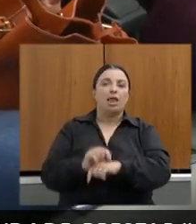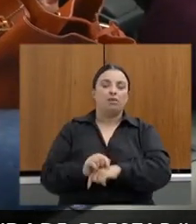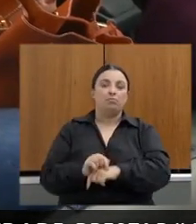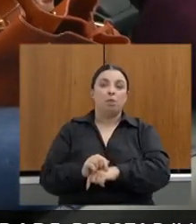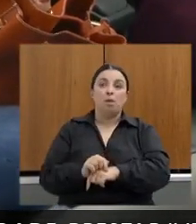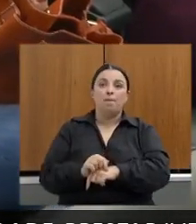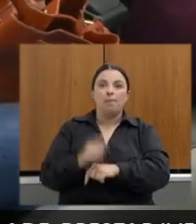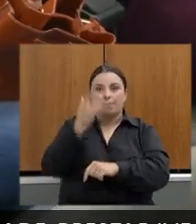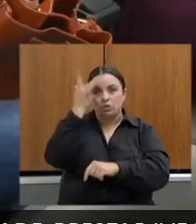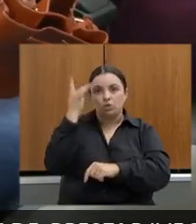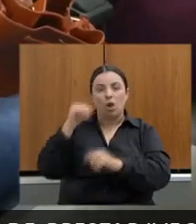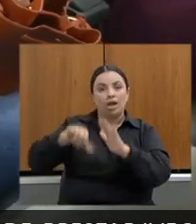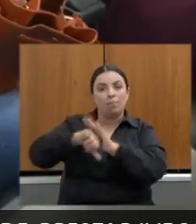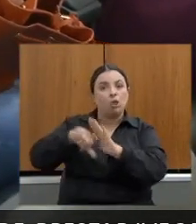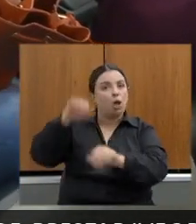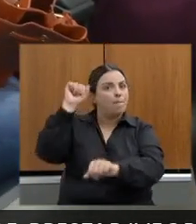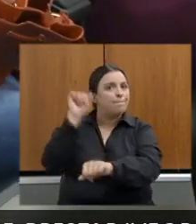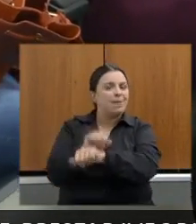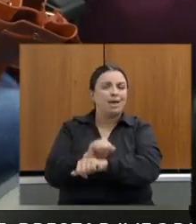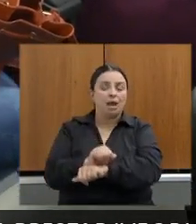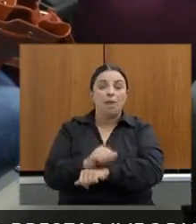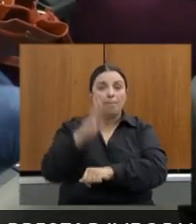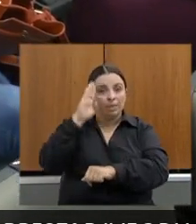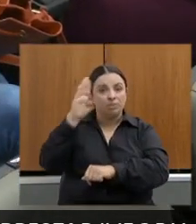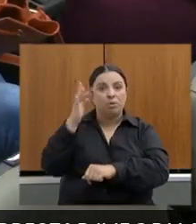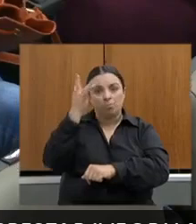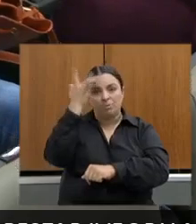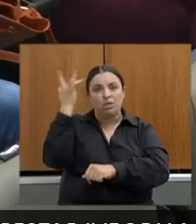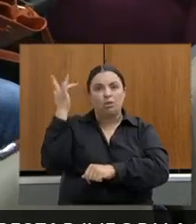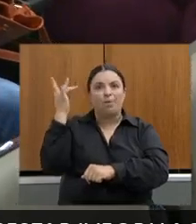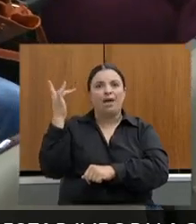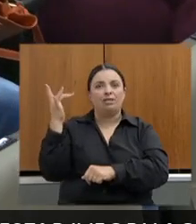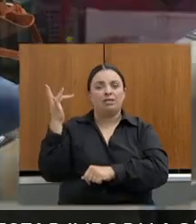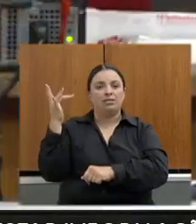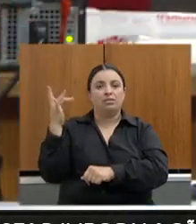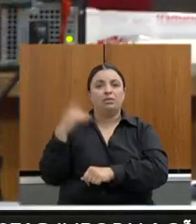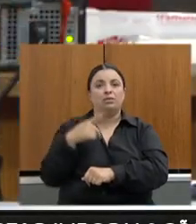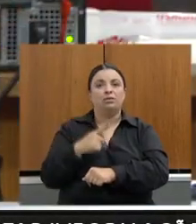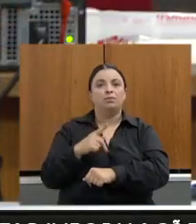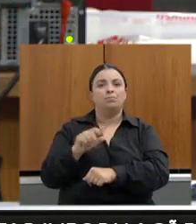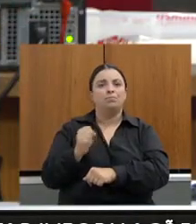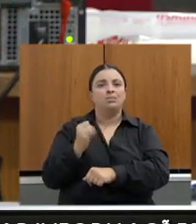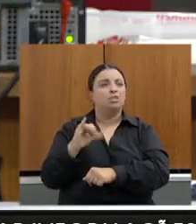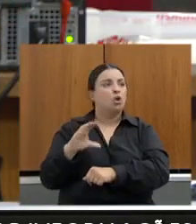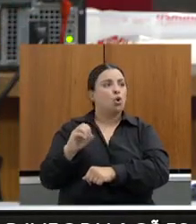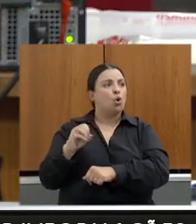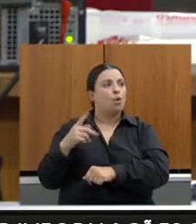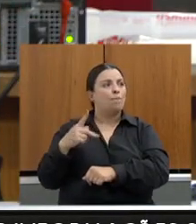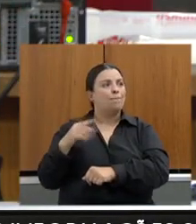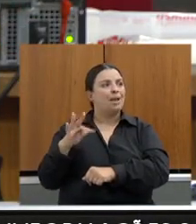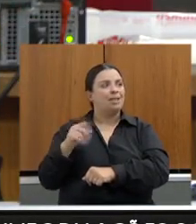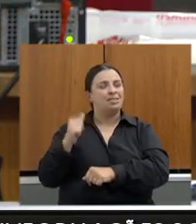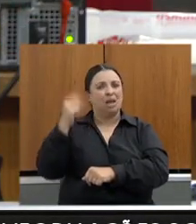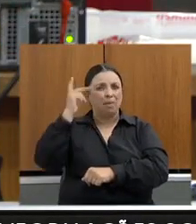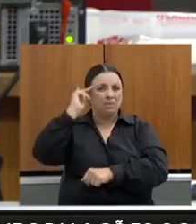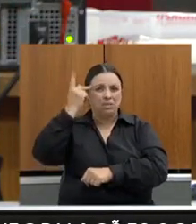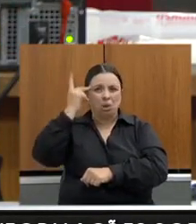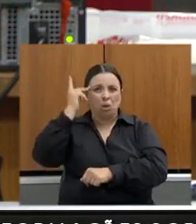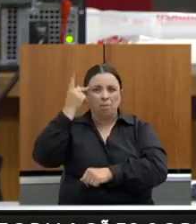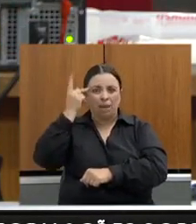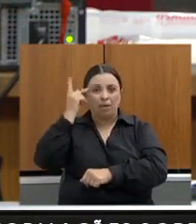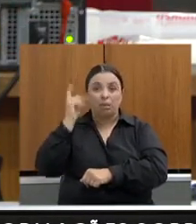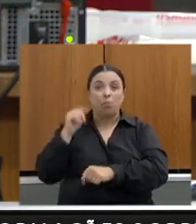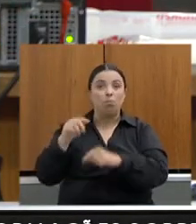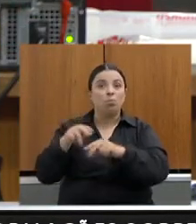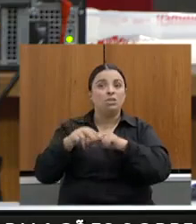parar criminosos principalmente psicopata que não mudam nunca se não eles vão sair de lá é muito cedo e praticar mais